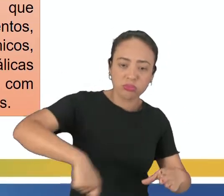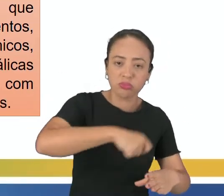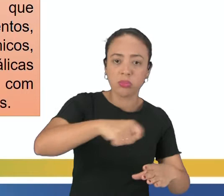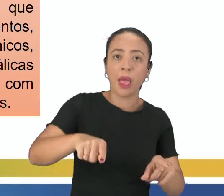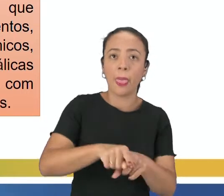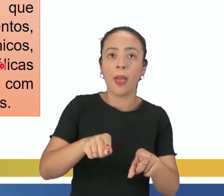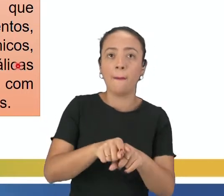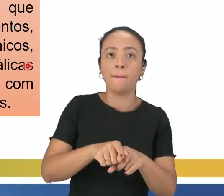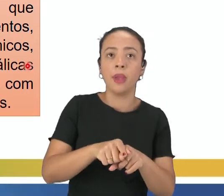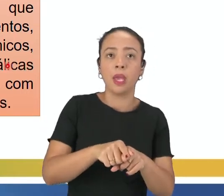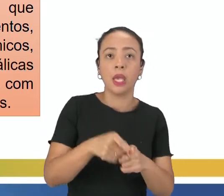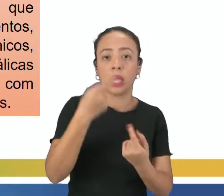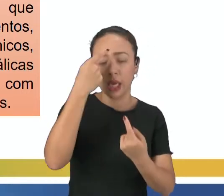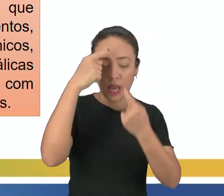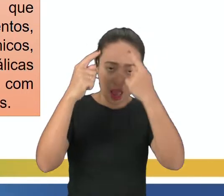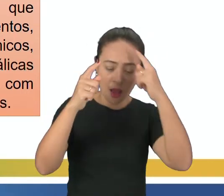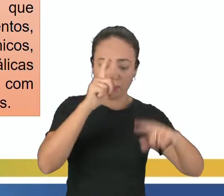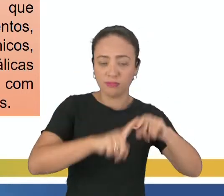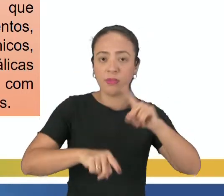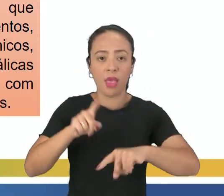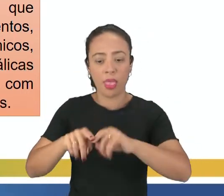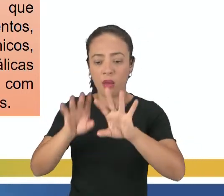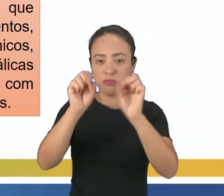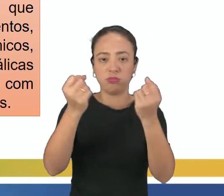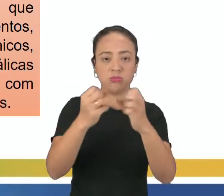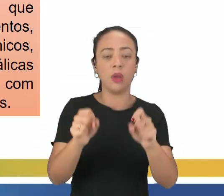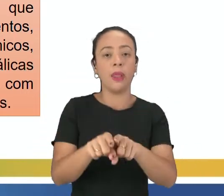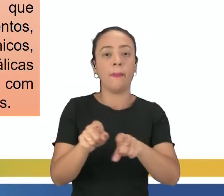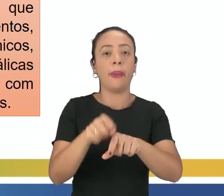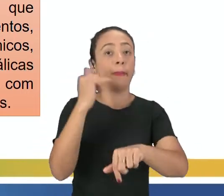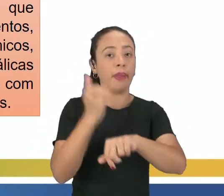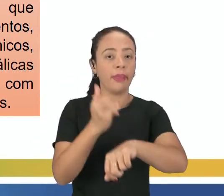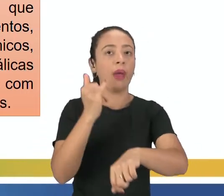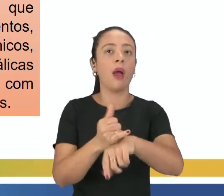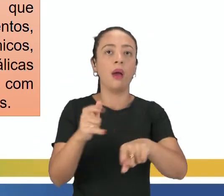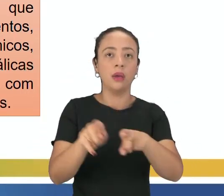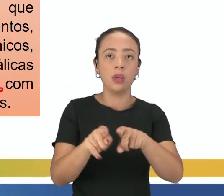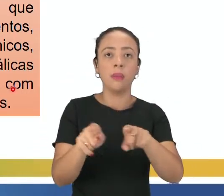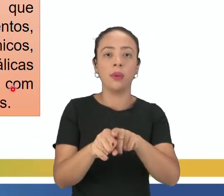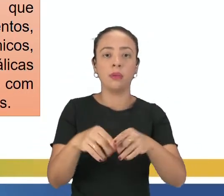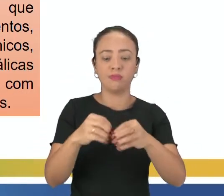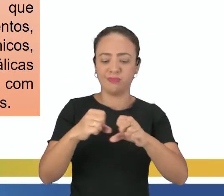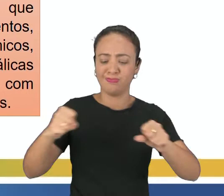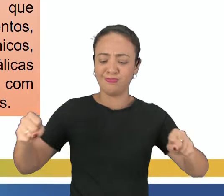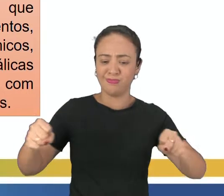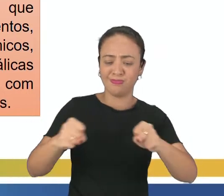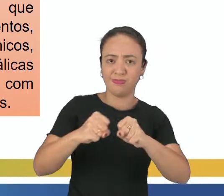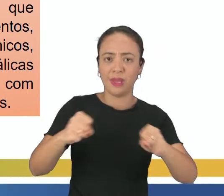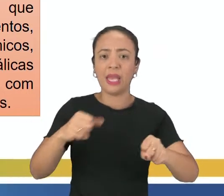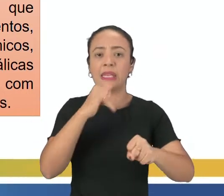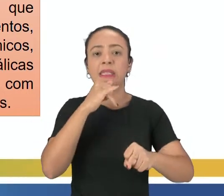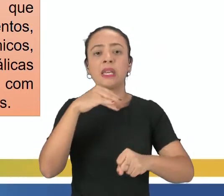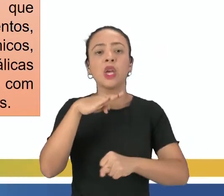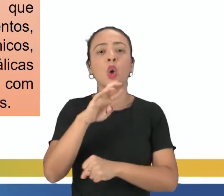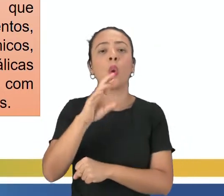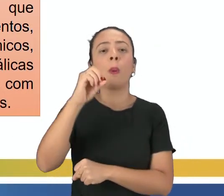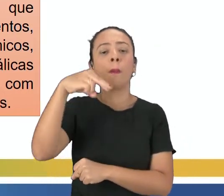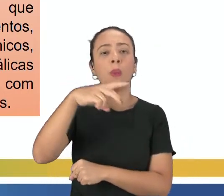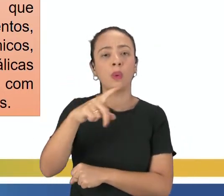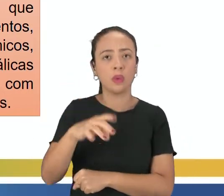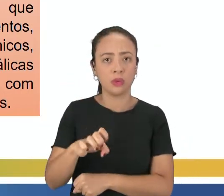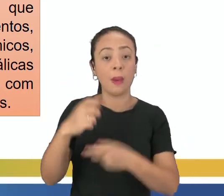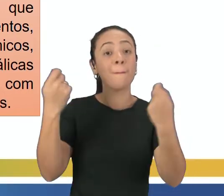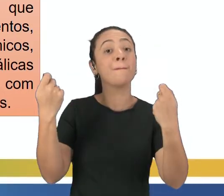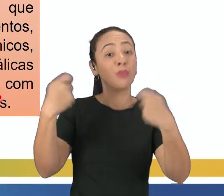na produção de utensílios cerâmicos, tanto de metais como de ferro e as ligas metálicas como o bronze, só